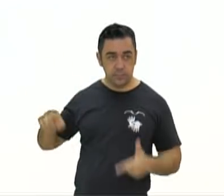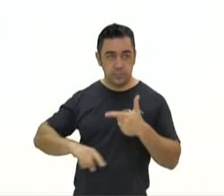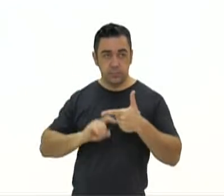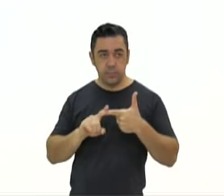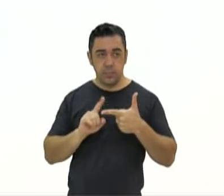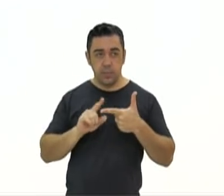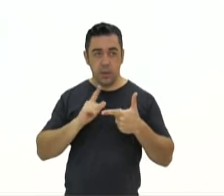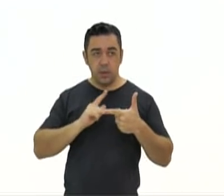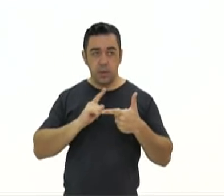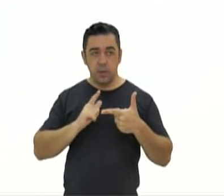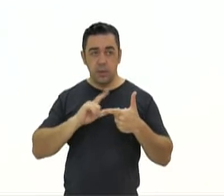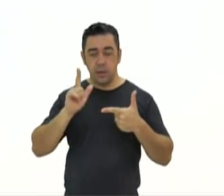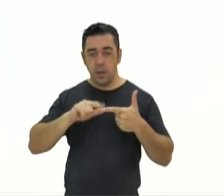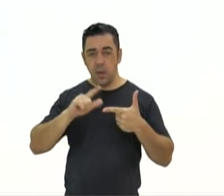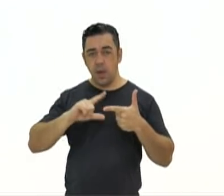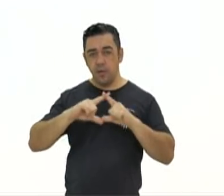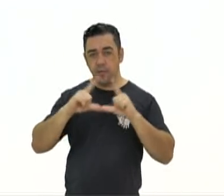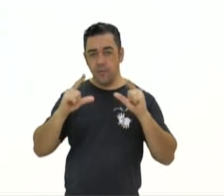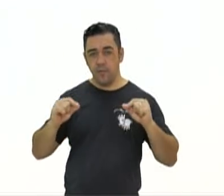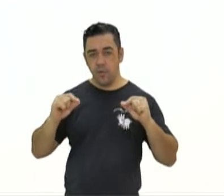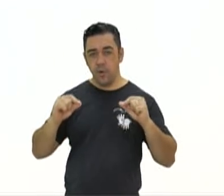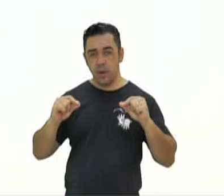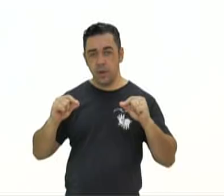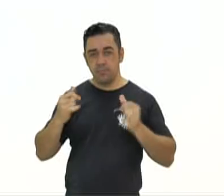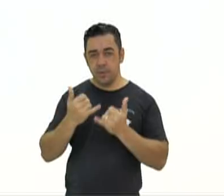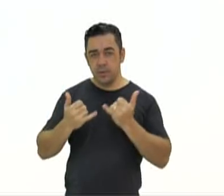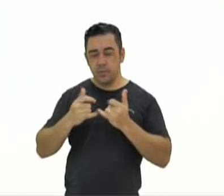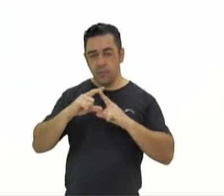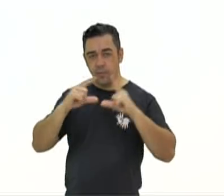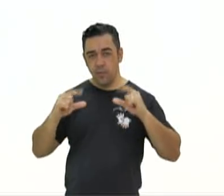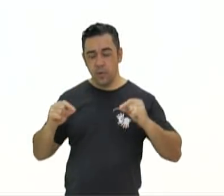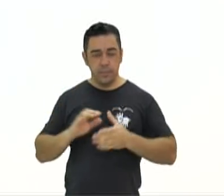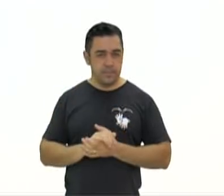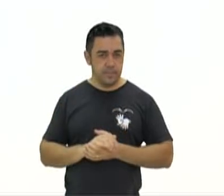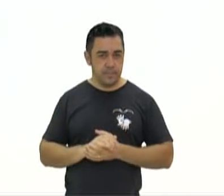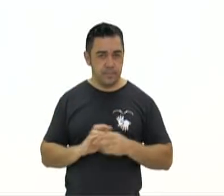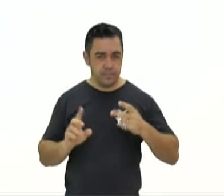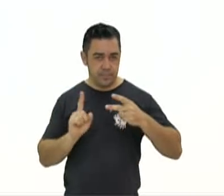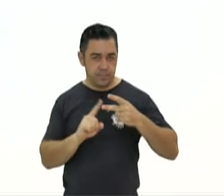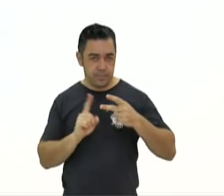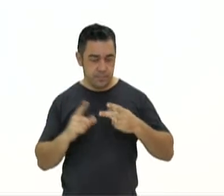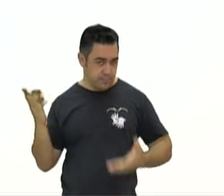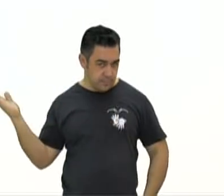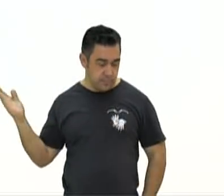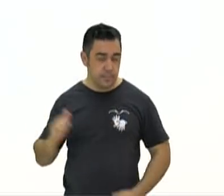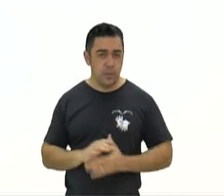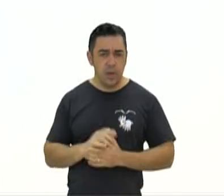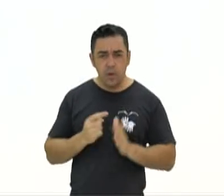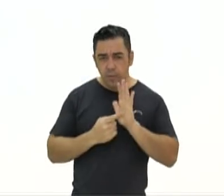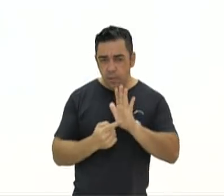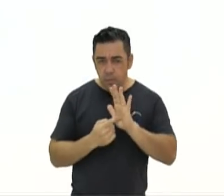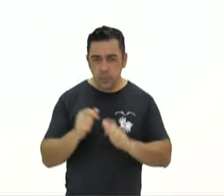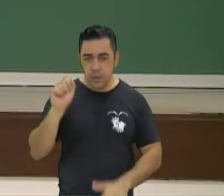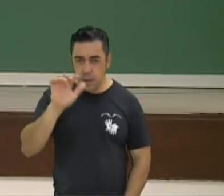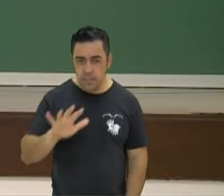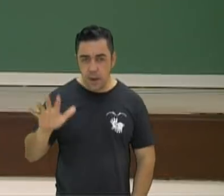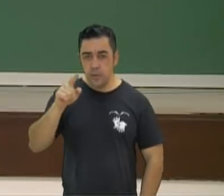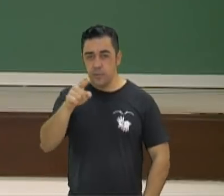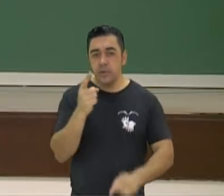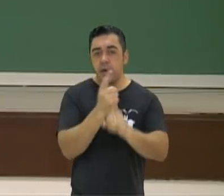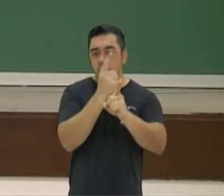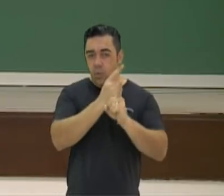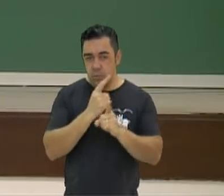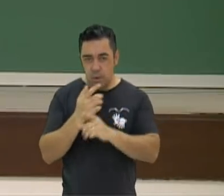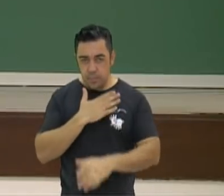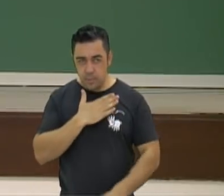e esse inseto escondido no meio da folhagem, tá? Agora eu vou mostrar para vocês algumas imagens e vocês vão ter que achar os organismos para